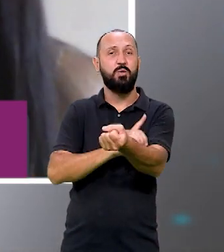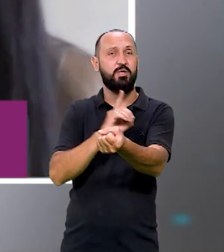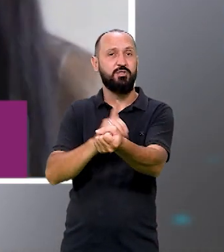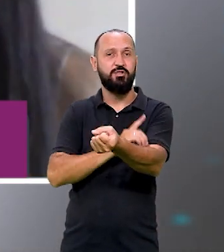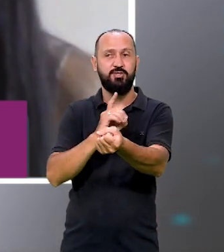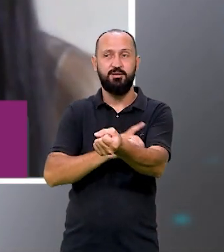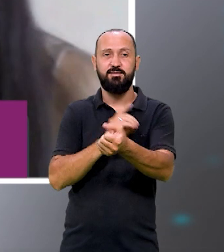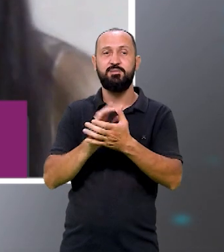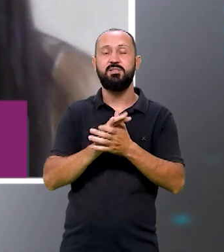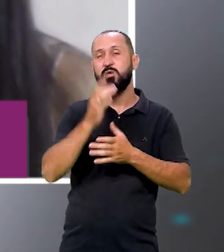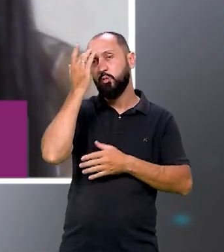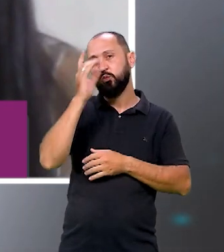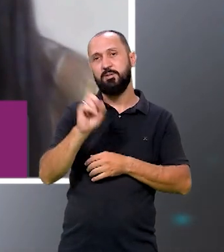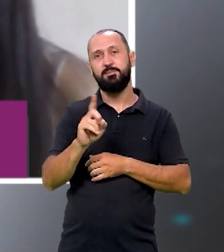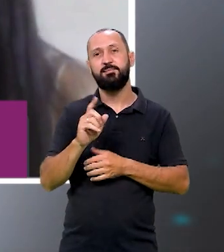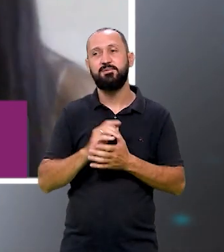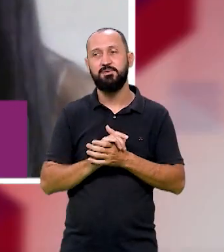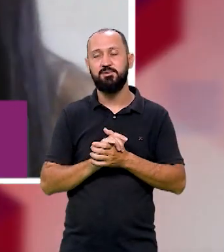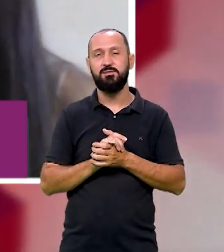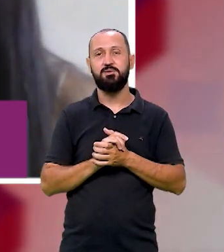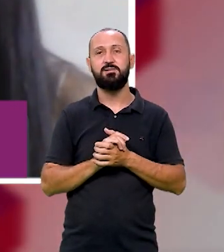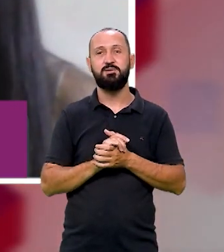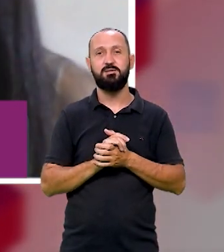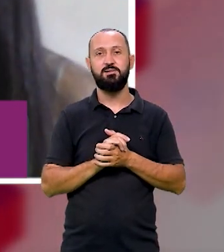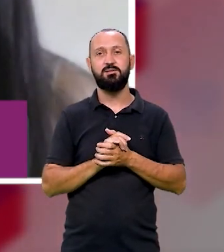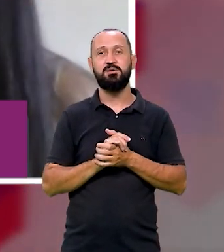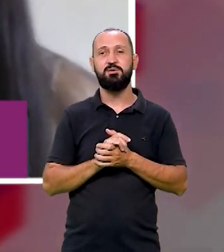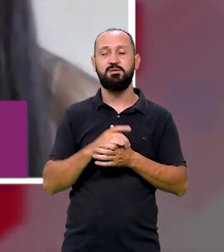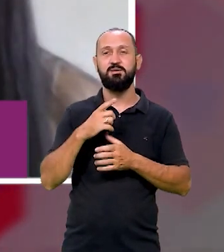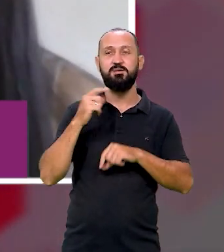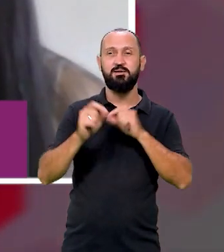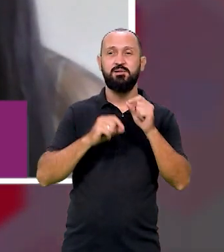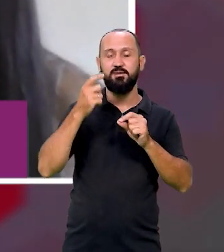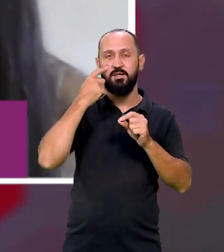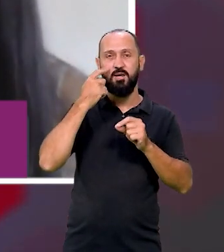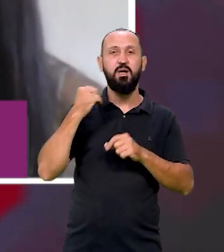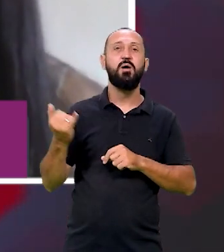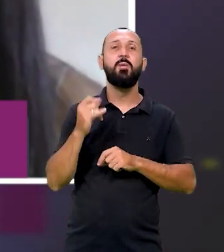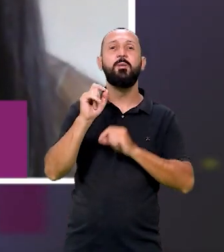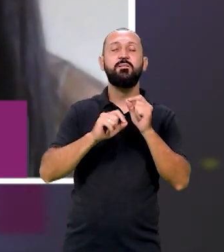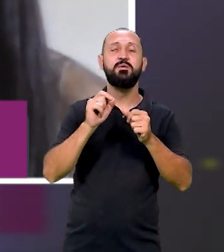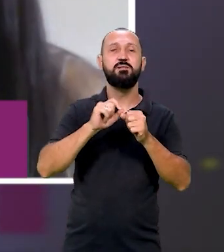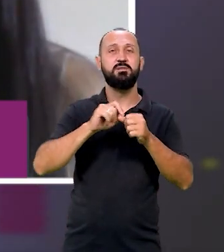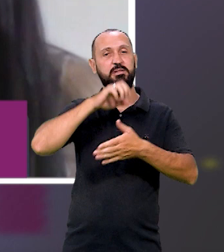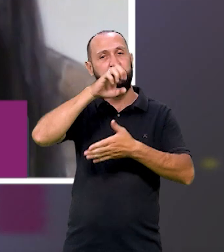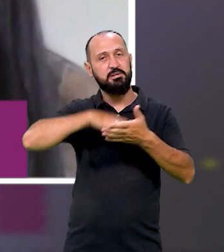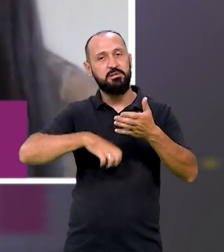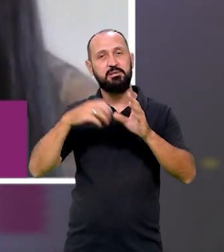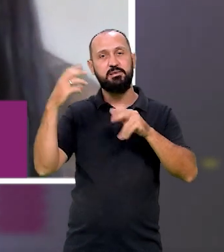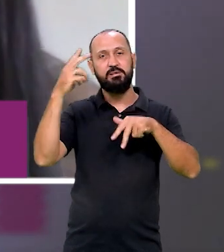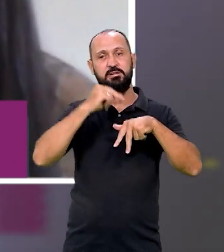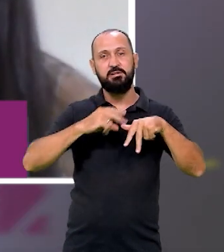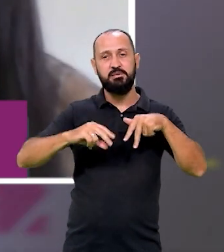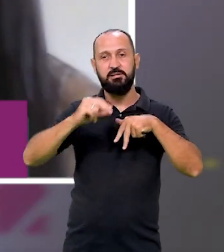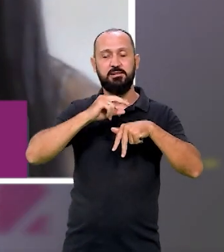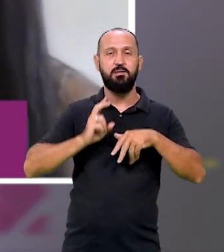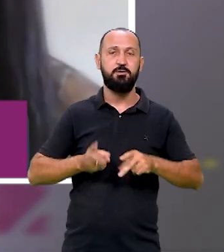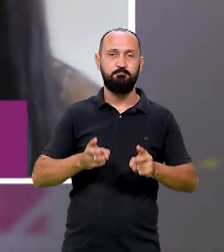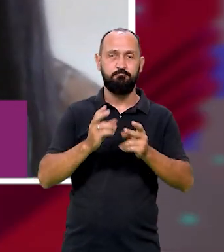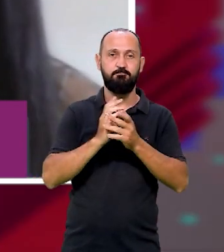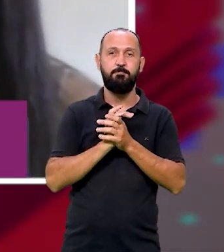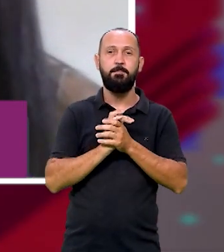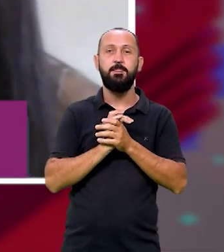de energia constante para o nosso corpo. E isso exige do pâncreas, exige o uso da insulina para pegar essa glicose e levar para